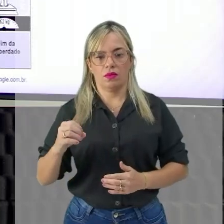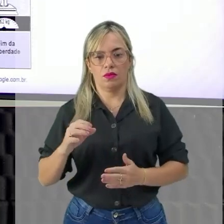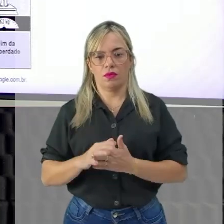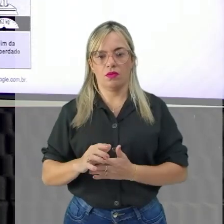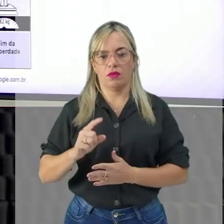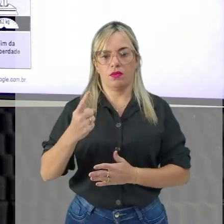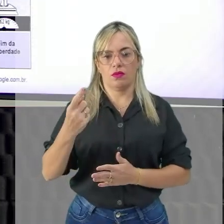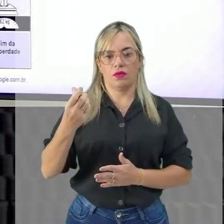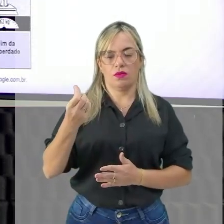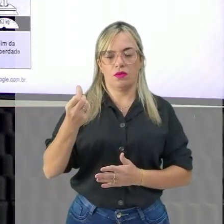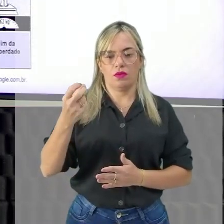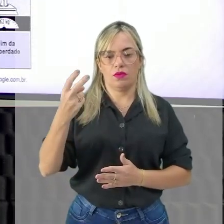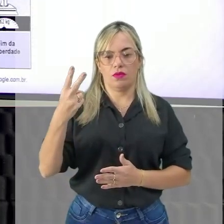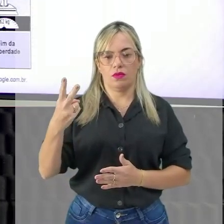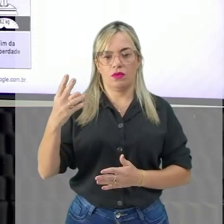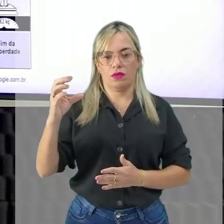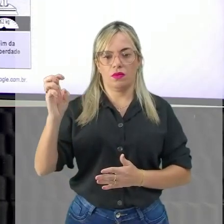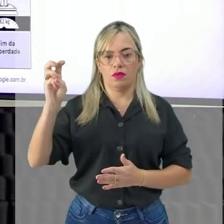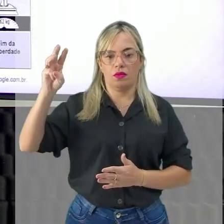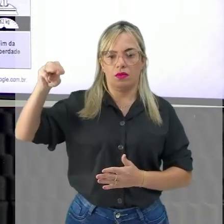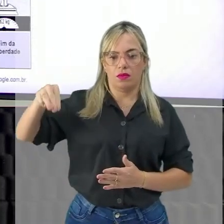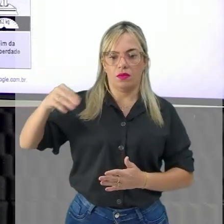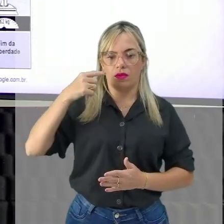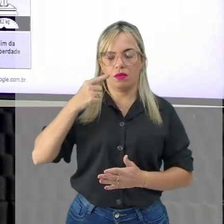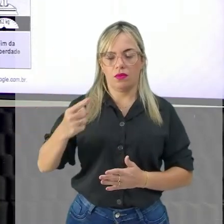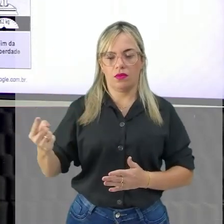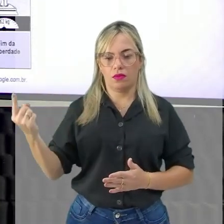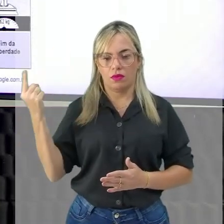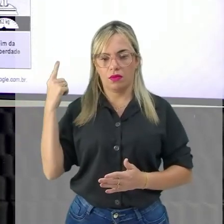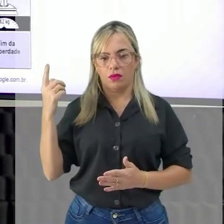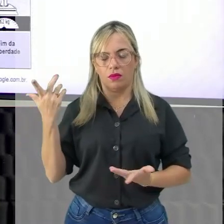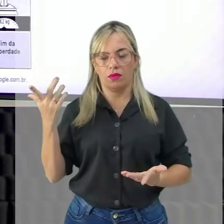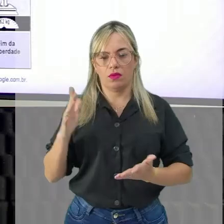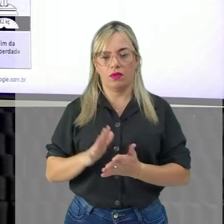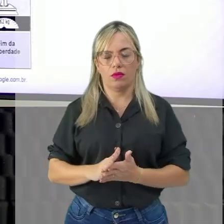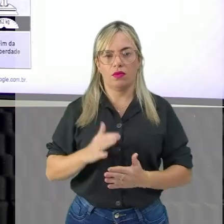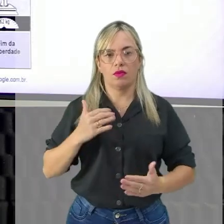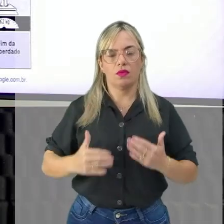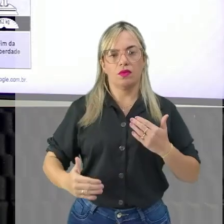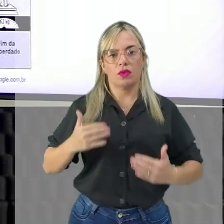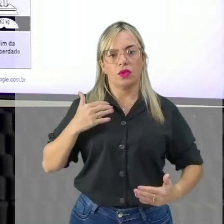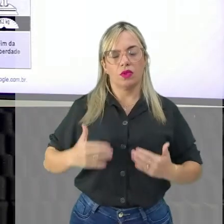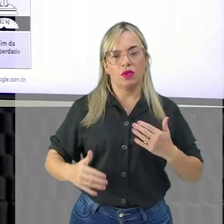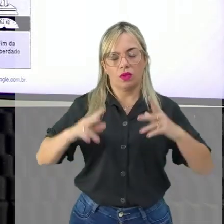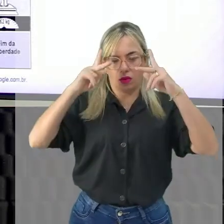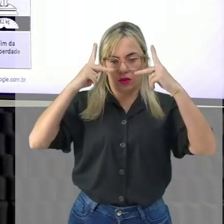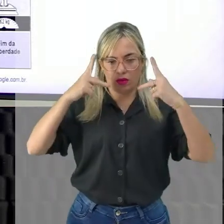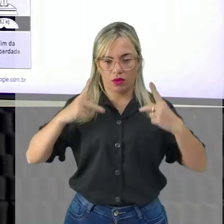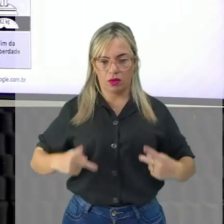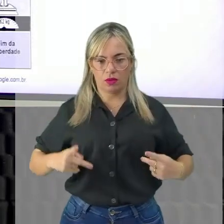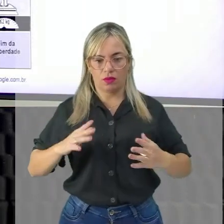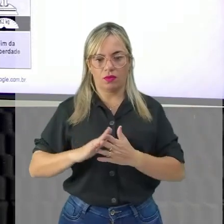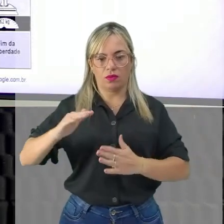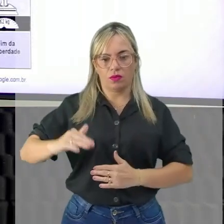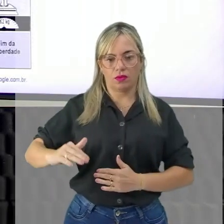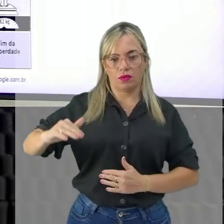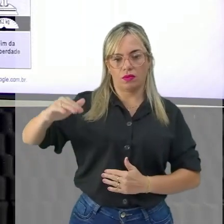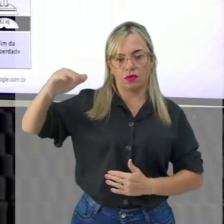1,62 m, né? Quer dizer, cresceu. Veja que a questão do investimento da natureza no aumento,